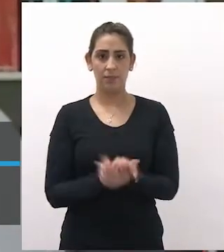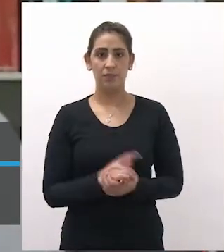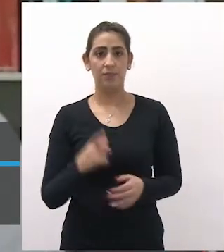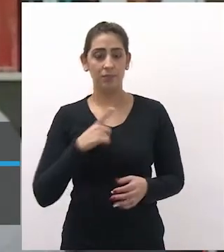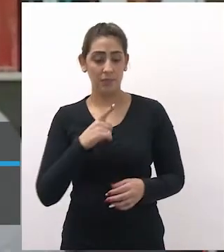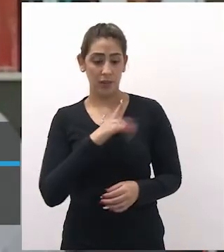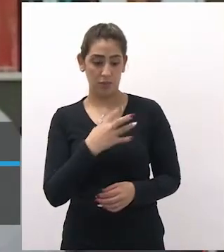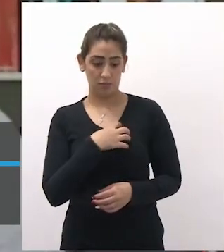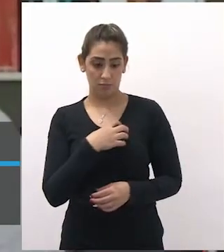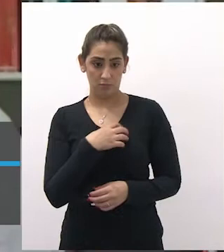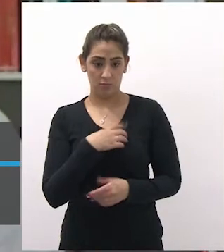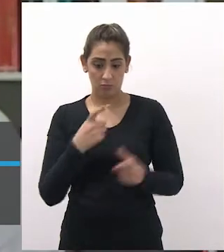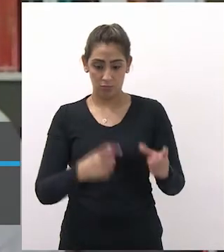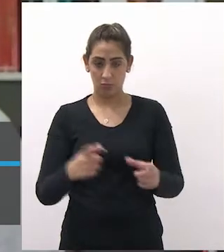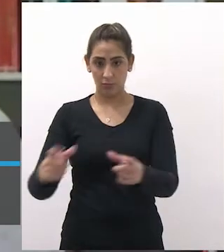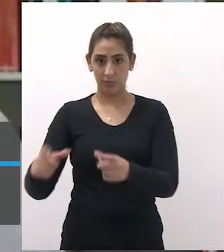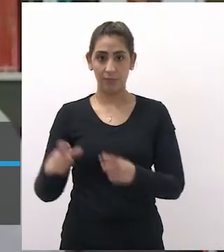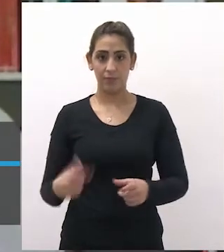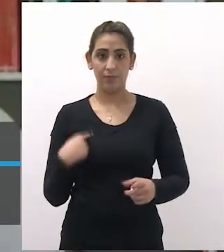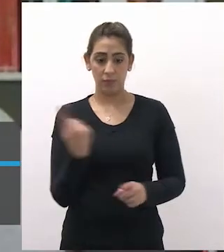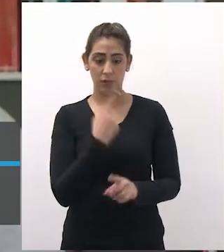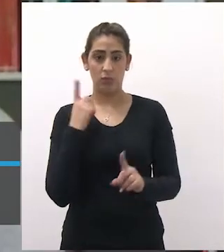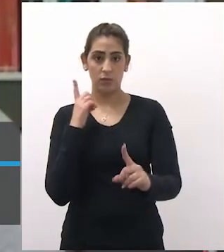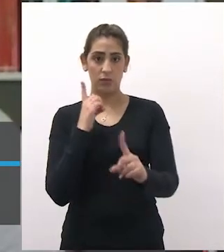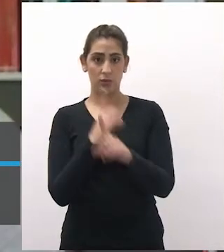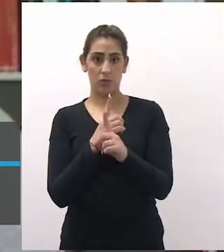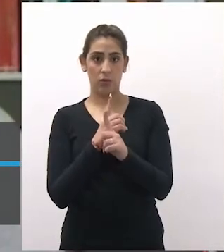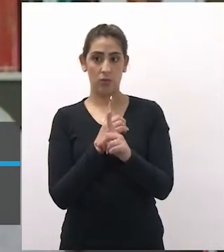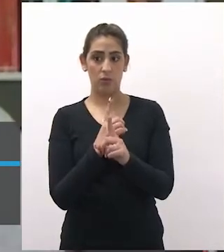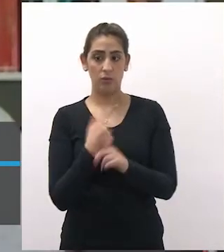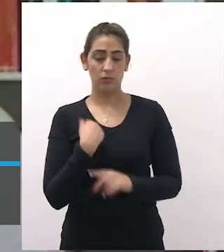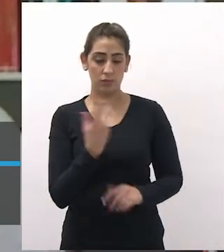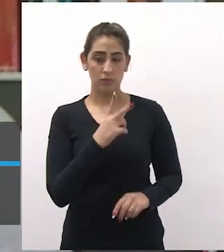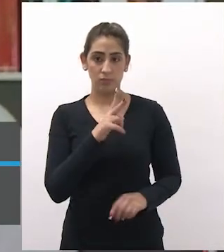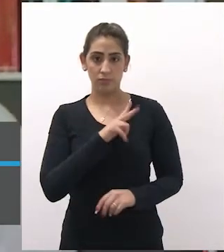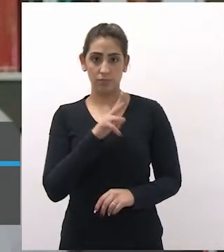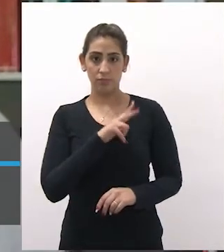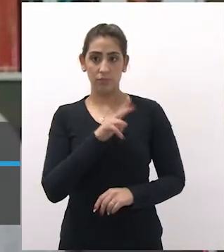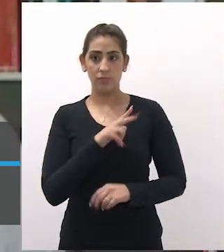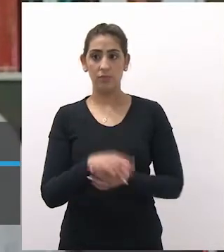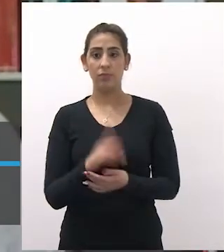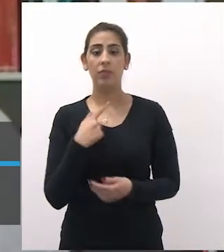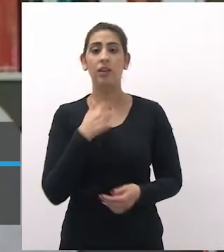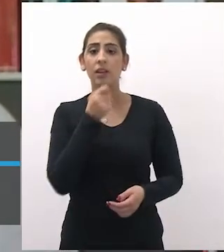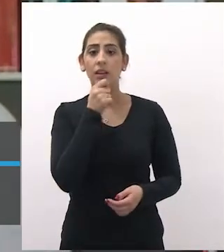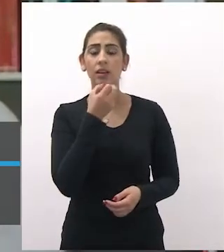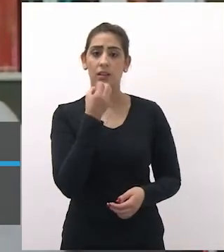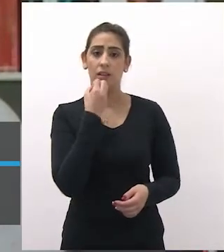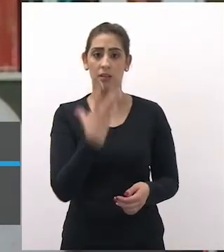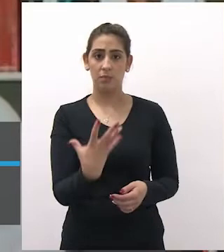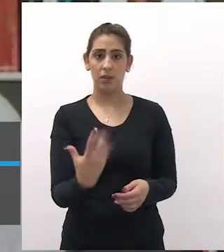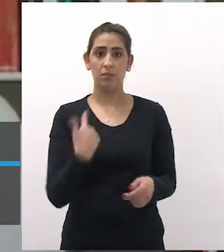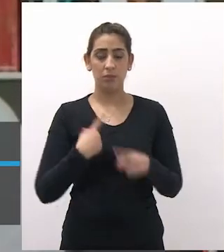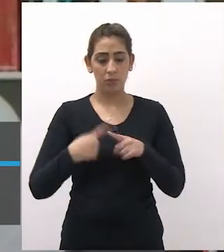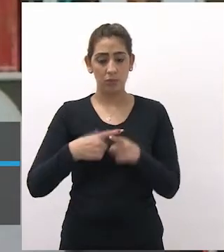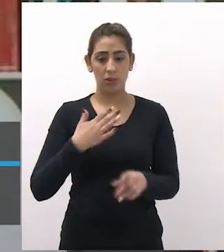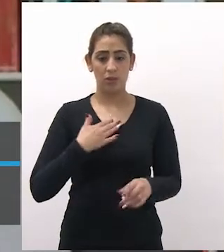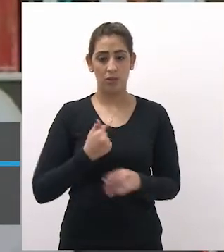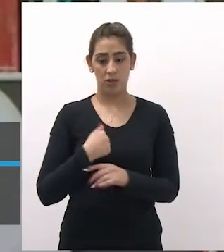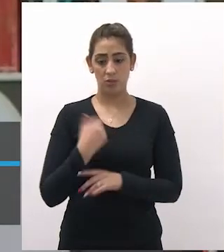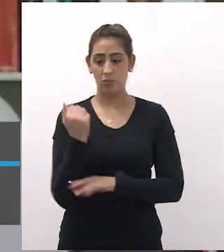momentos de quando a gente termina os nossos encontros, as pessoas vão para o nosso particular e eles dizem assim, ainda bem, porque eu estou